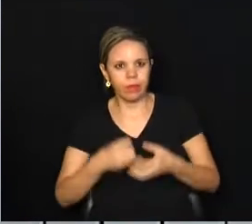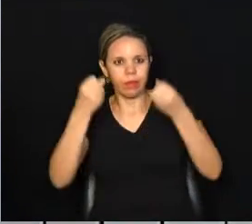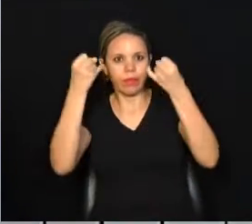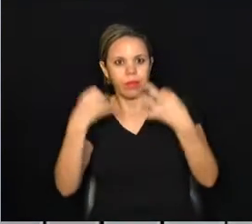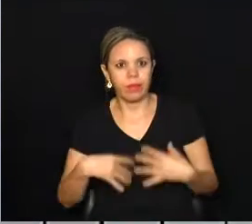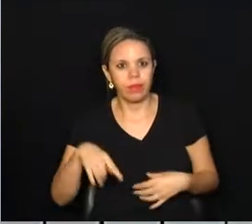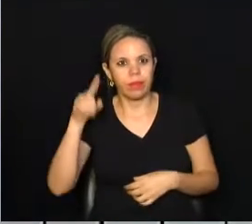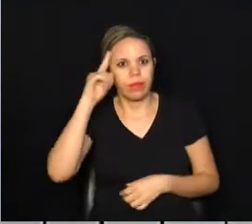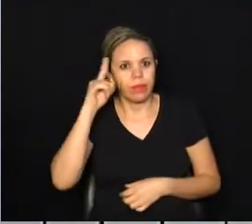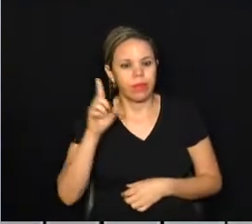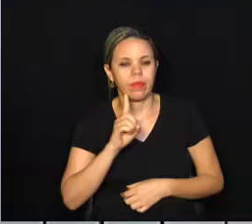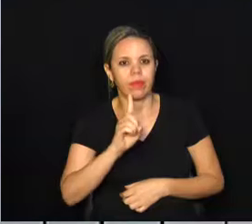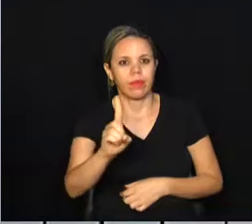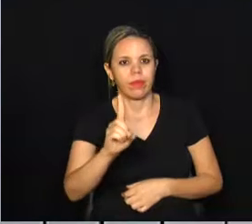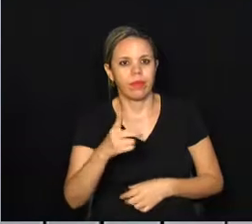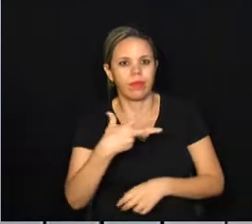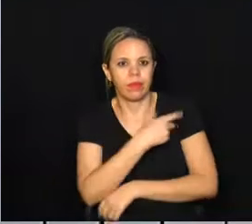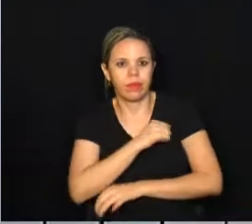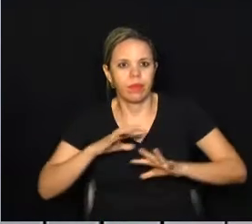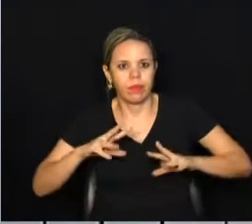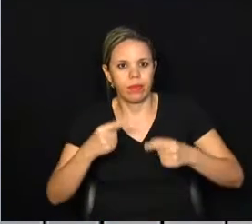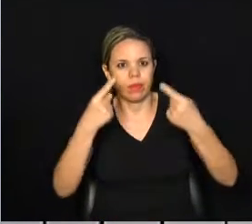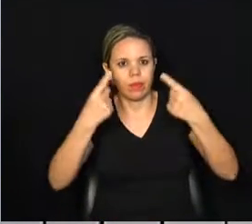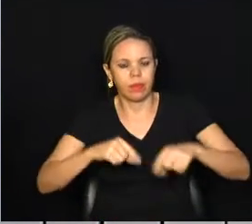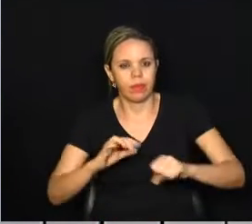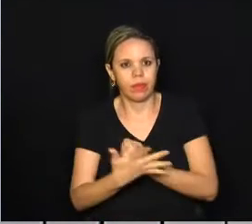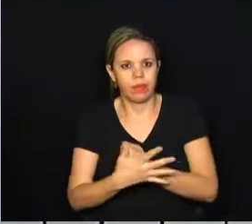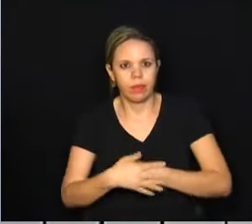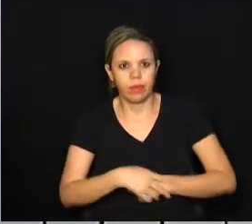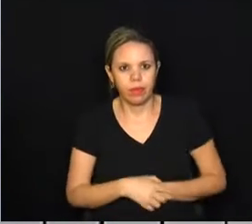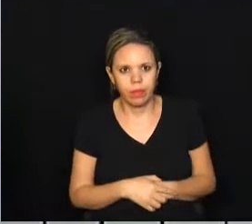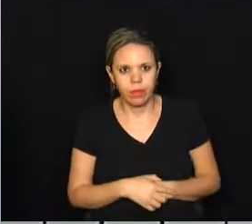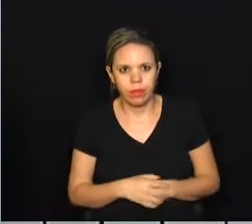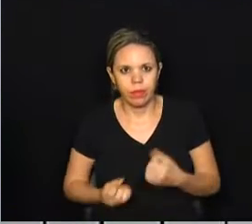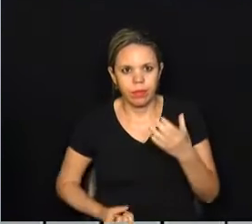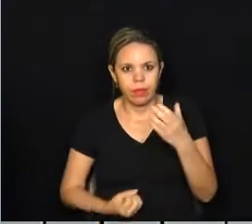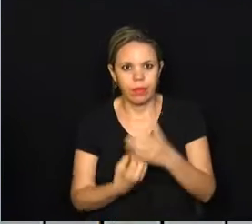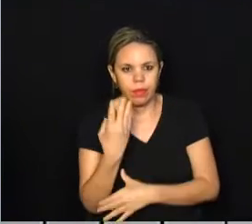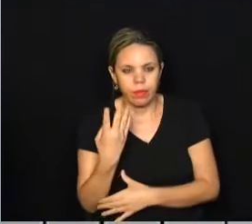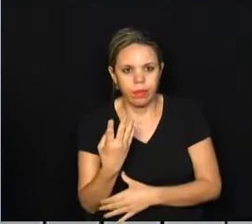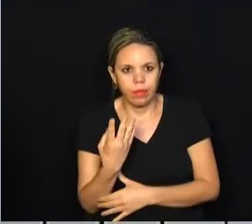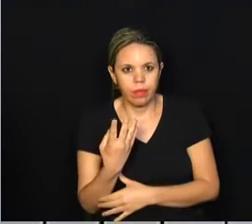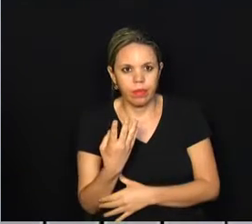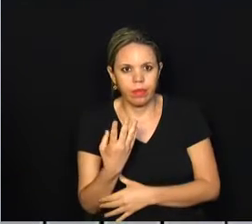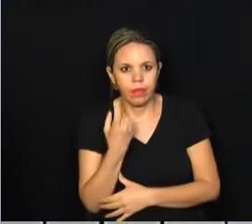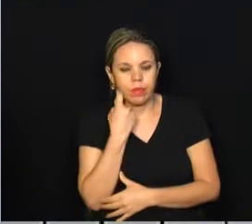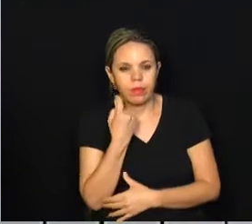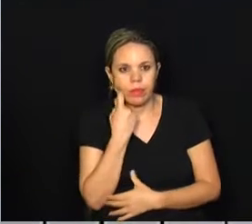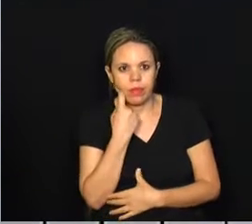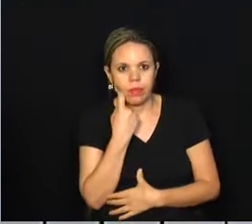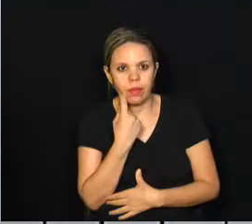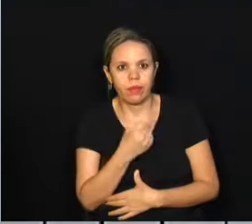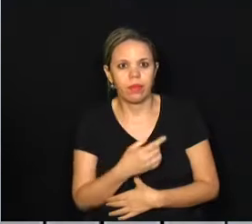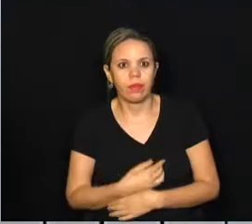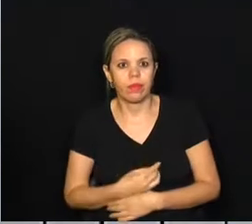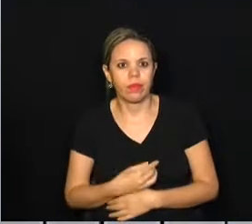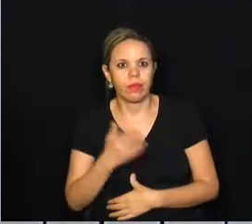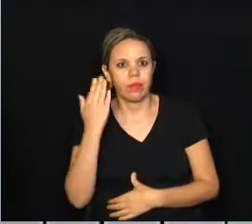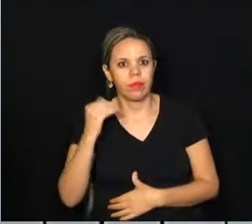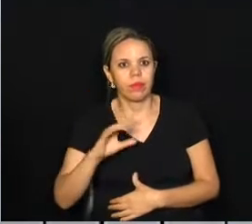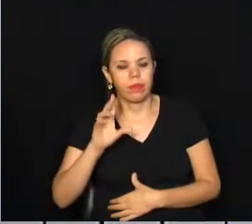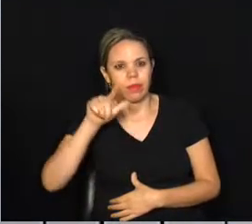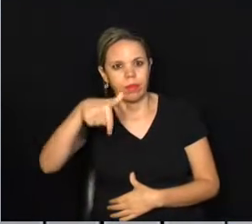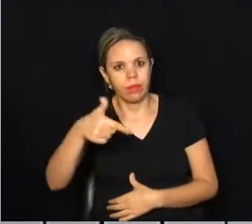o dia D de vacinação contra a Covid-19, que acontece nesta sexta-feira, conhecida como depois de